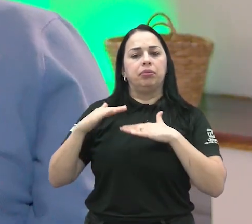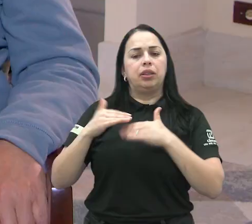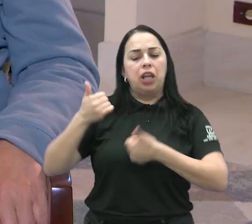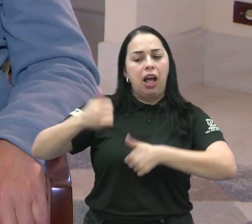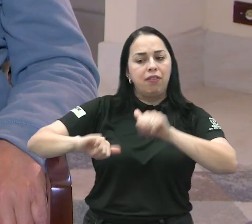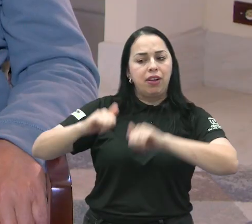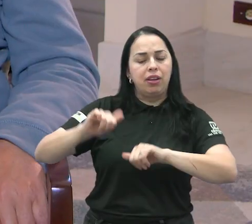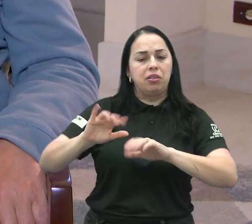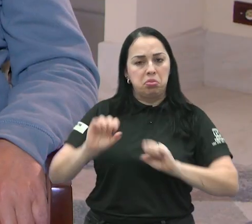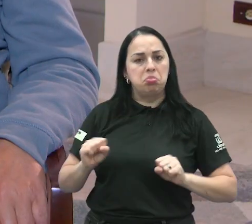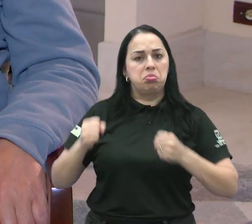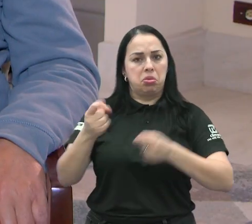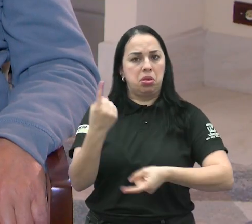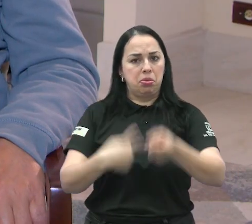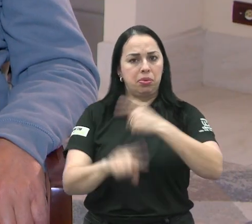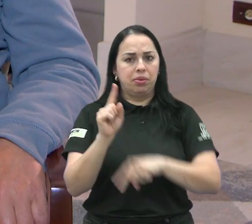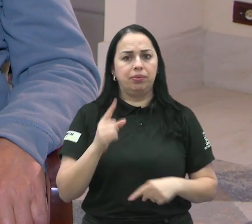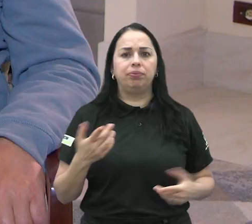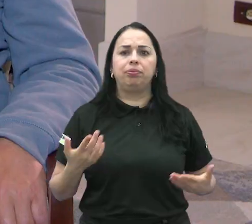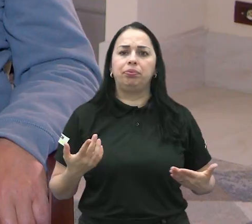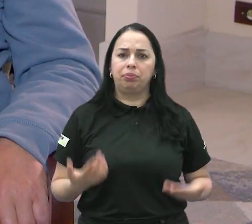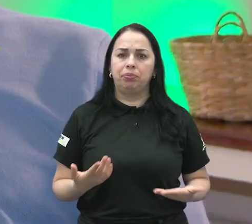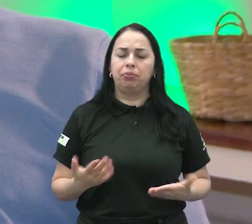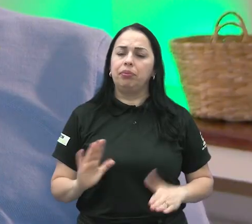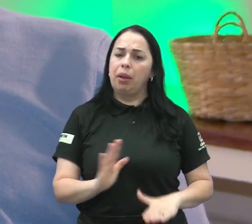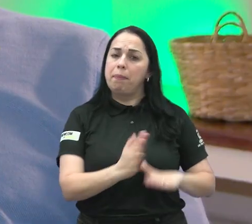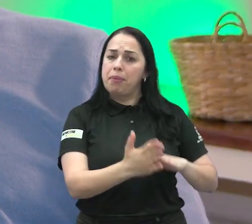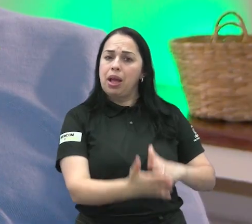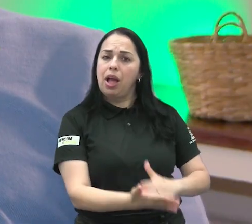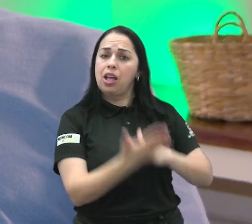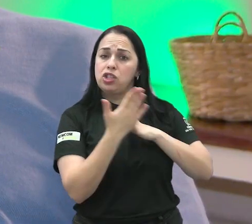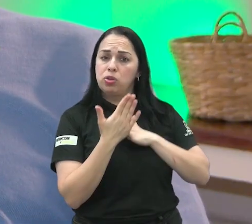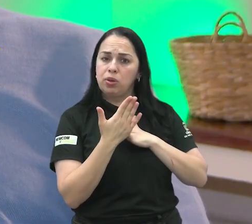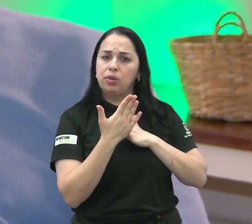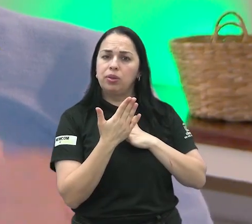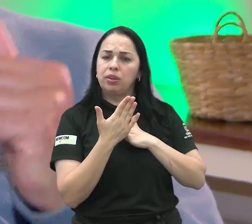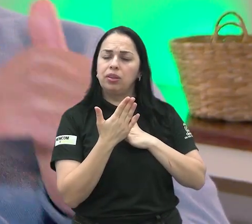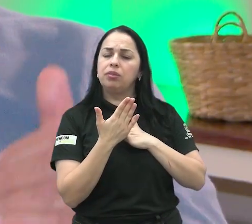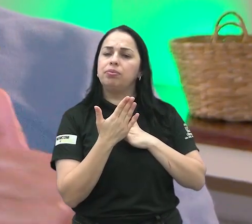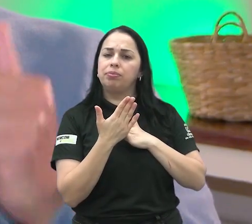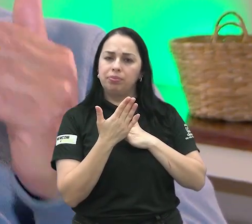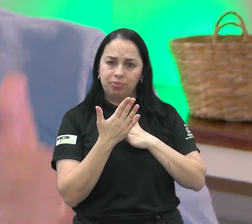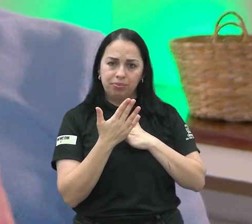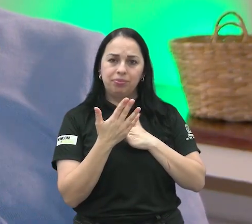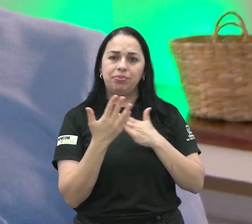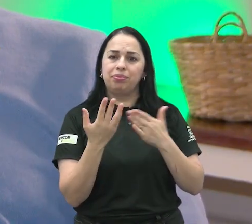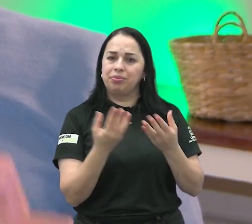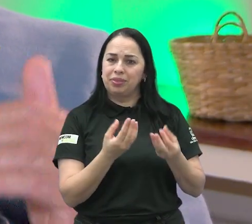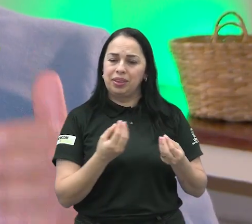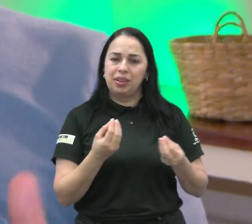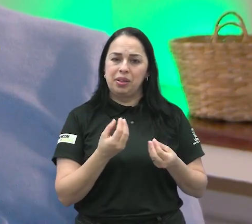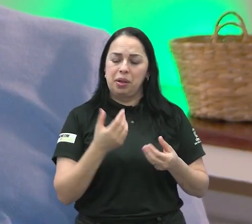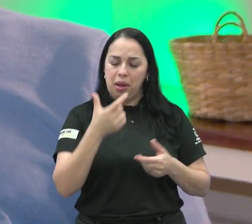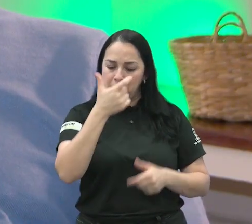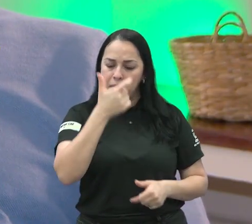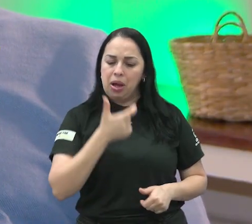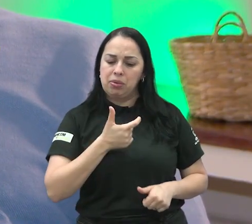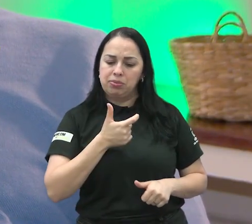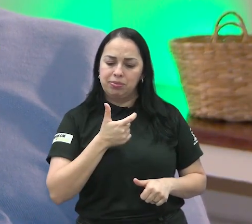da doença. Um exemplo de força e superação. Isso ajudou a construir